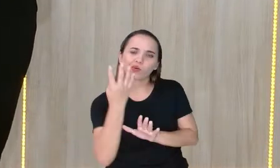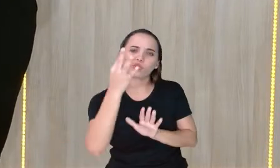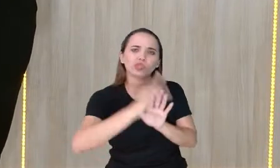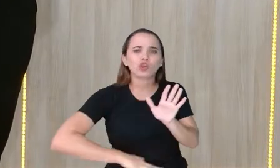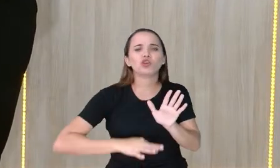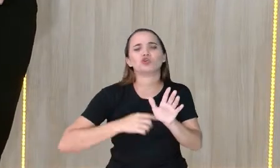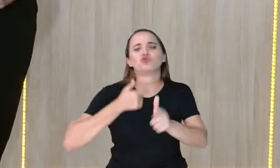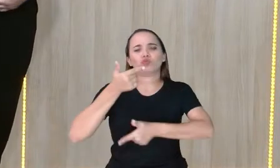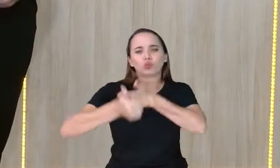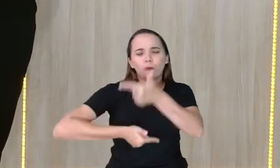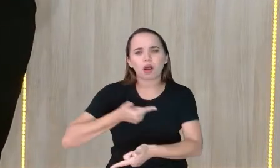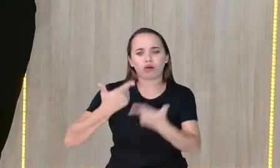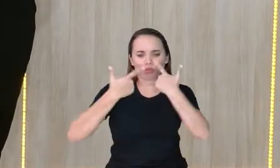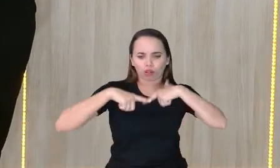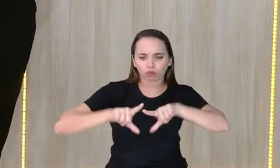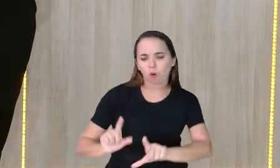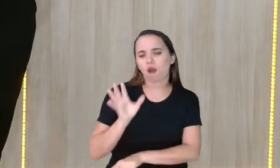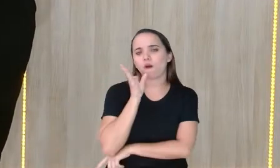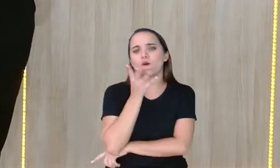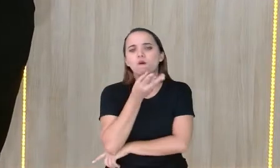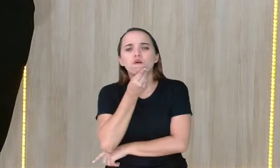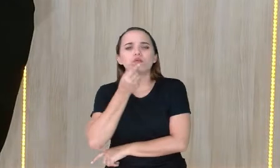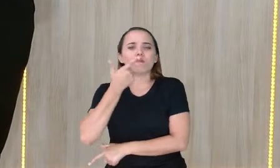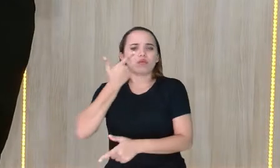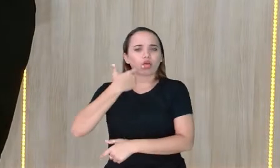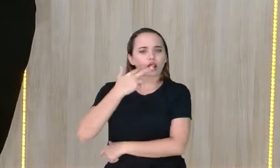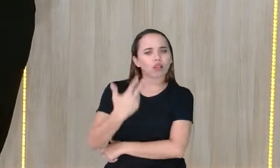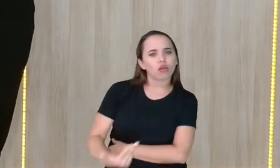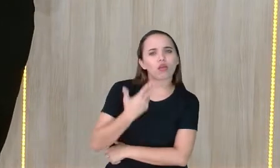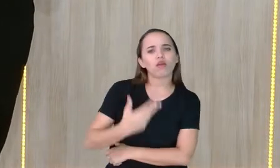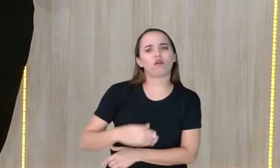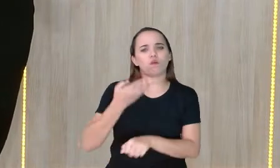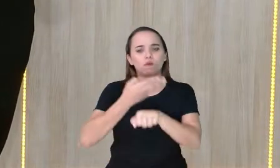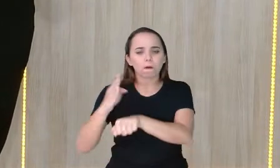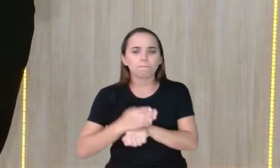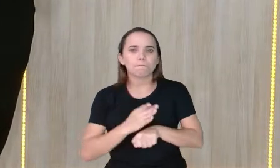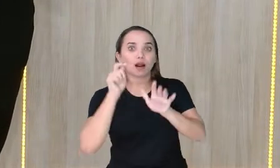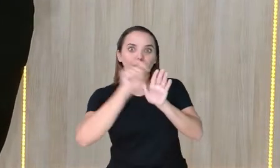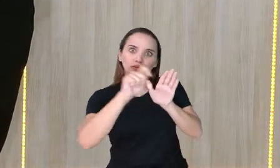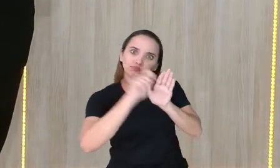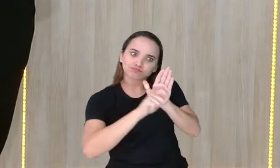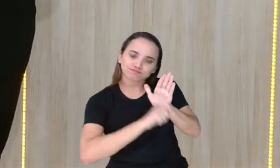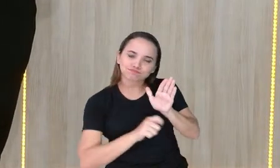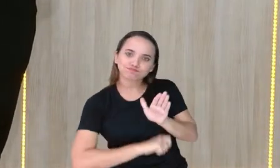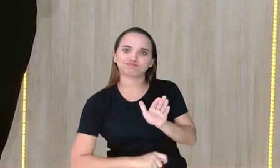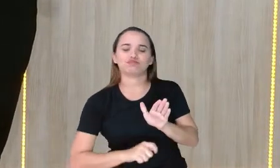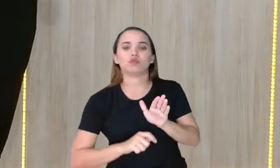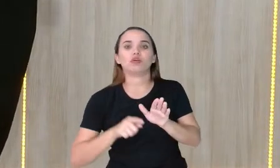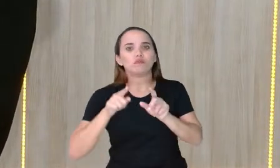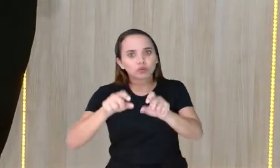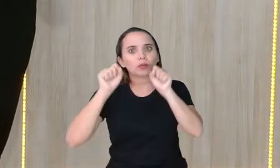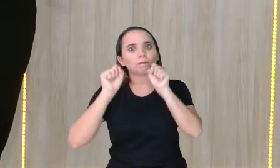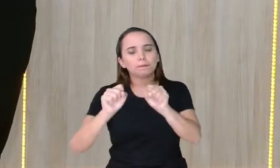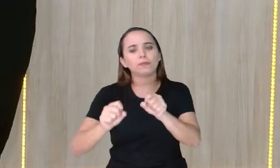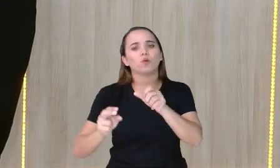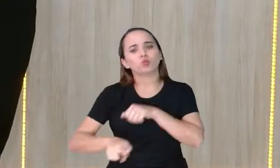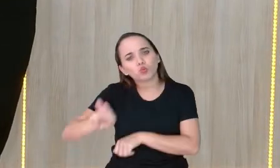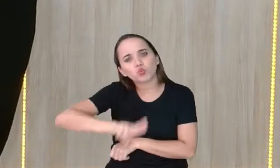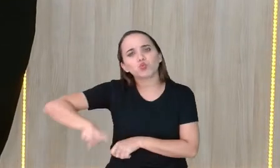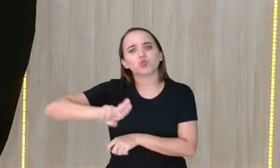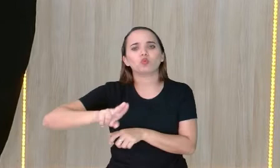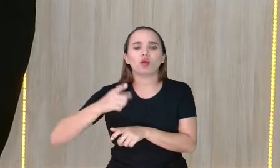com os sentidos, um conhecimento da língua, um exercício de escrita. Eu juro para vocês, é um exercício